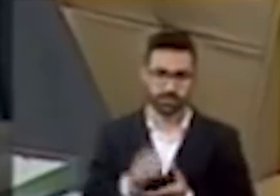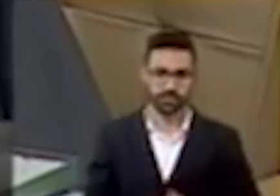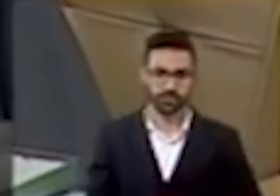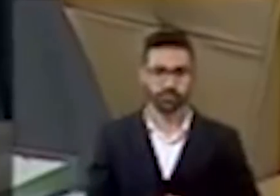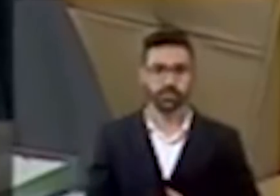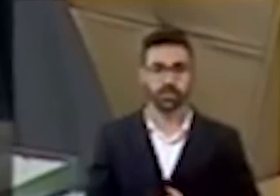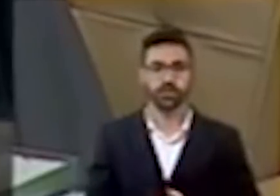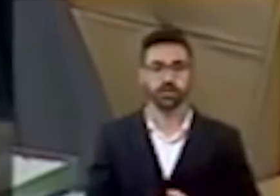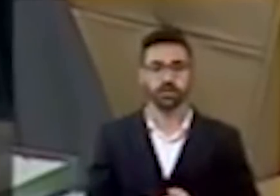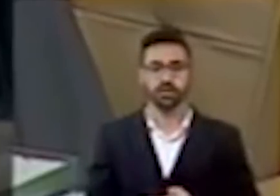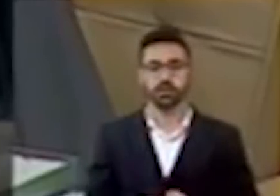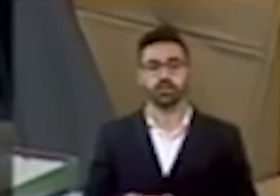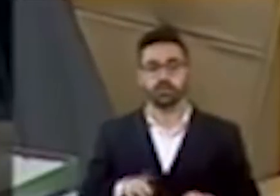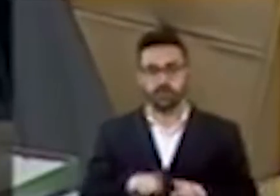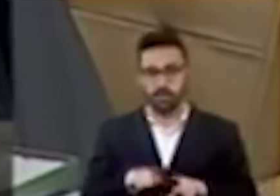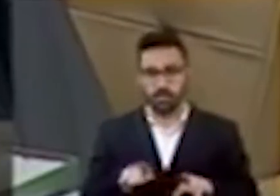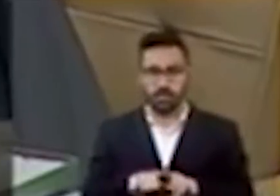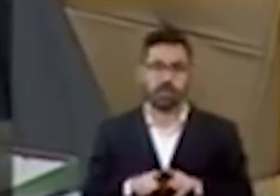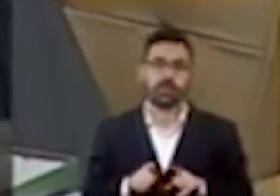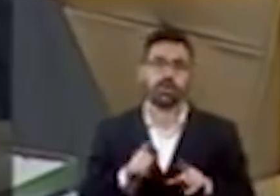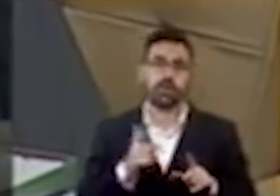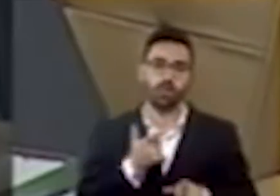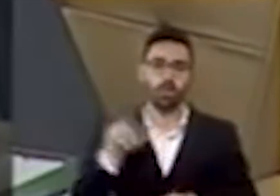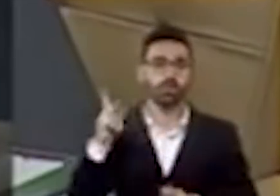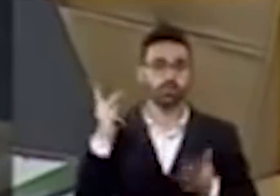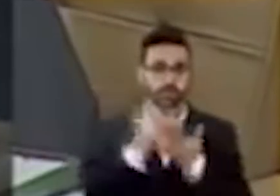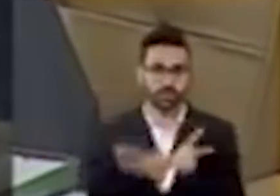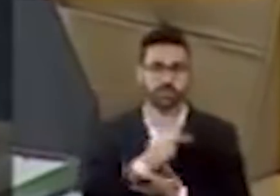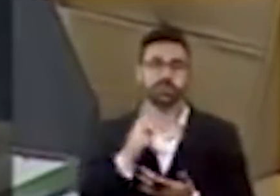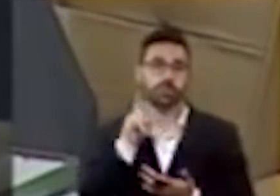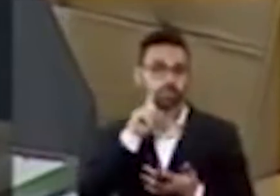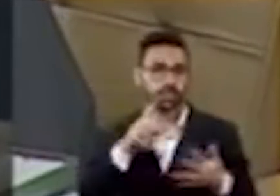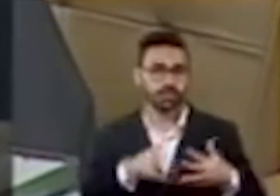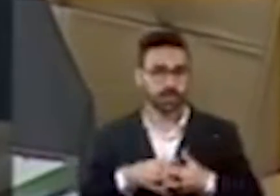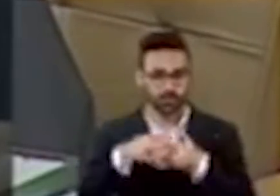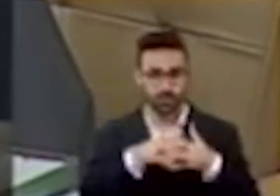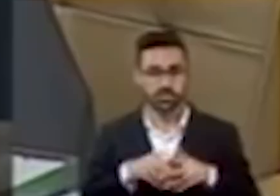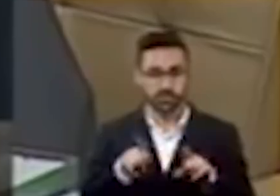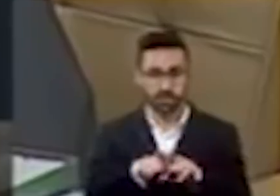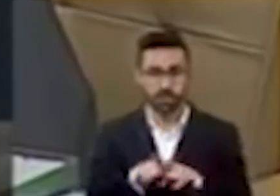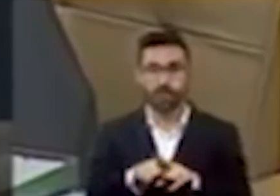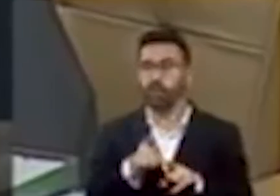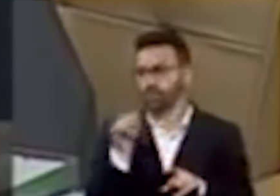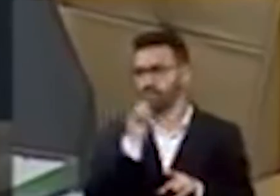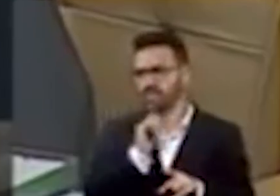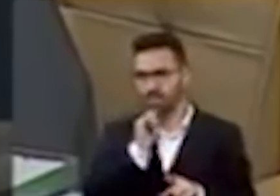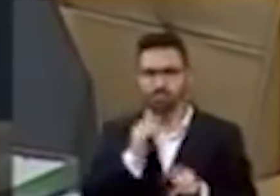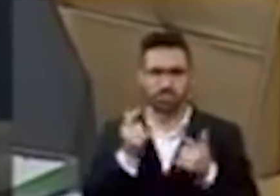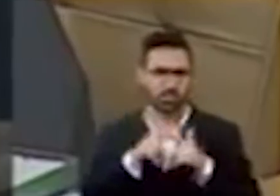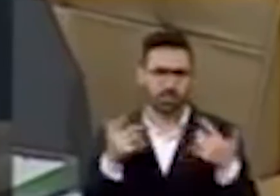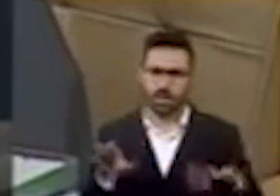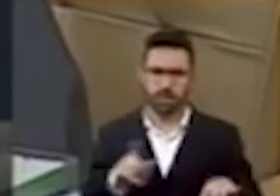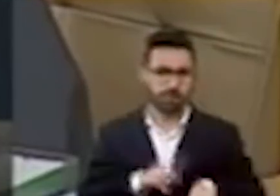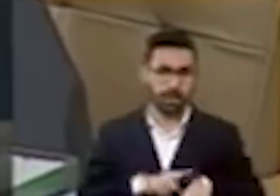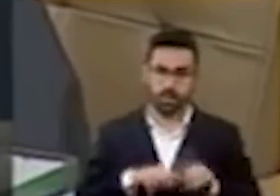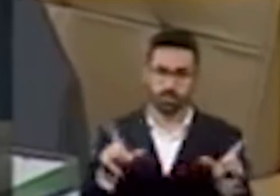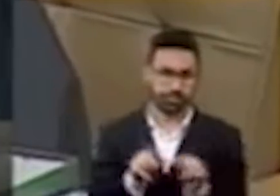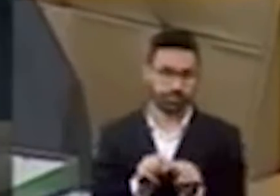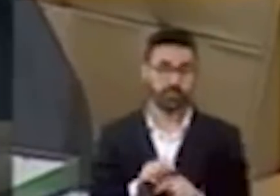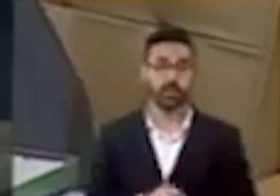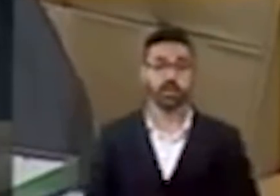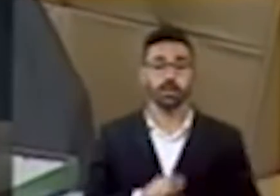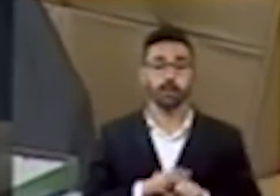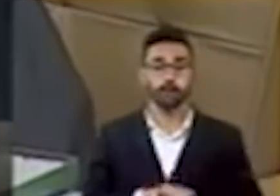da Suprema Corte Americana que cito e que aqui me eximo de explicitar em benefício do tempo. Mas destaco que no caso